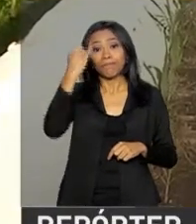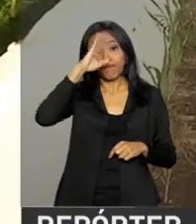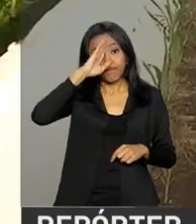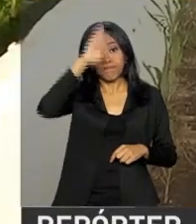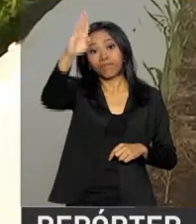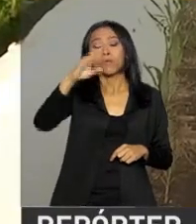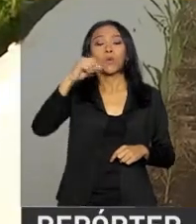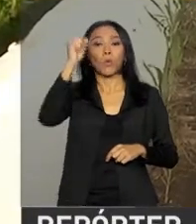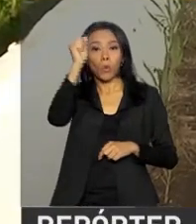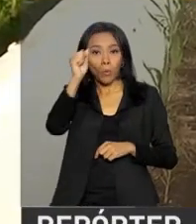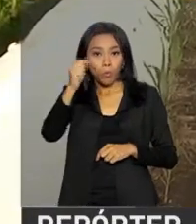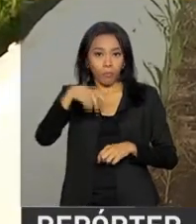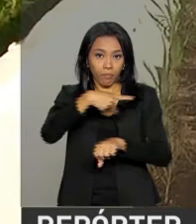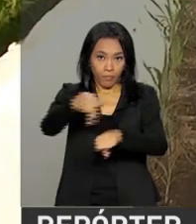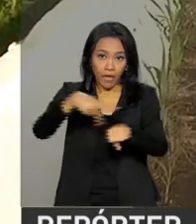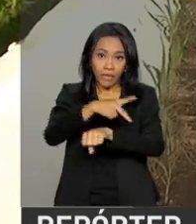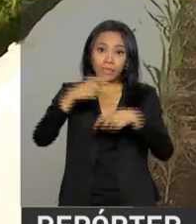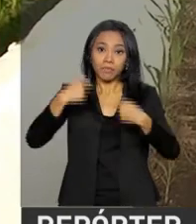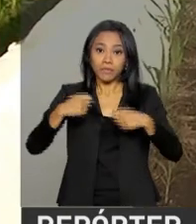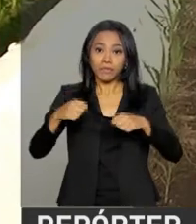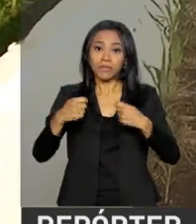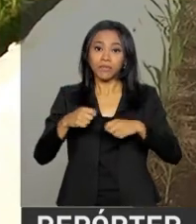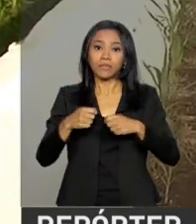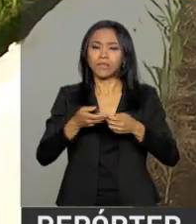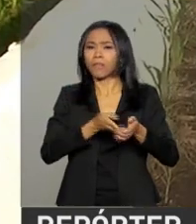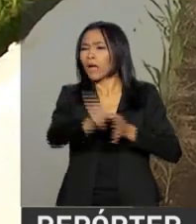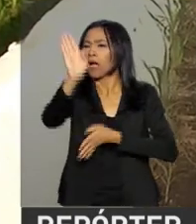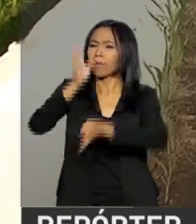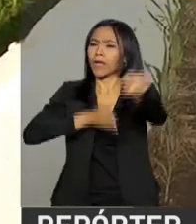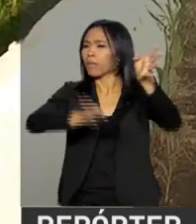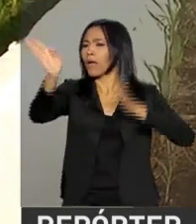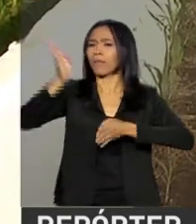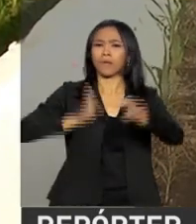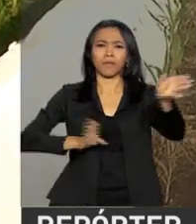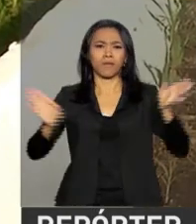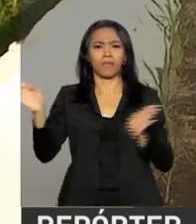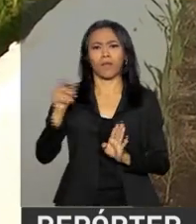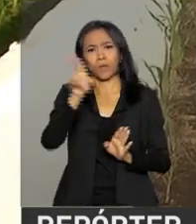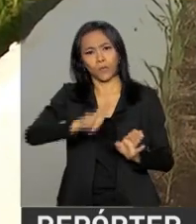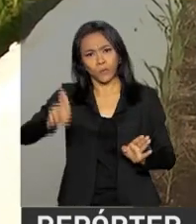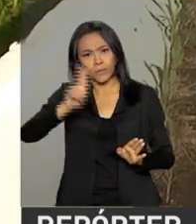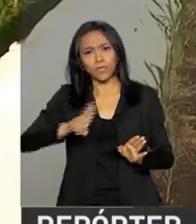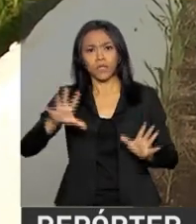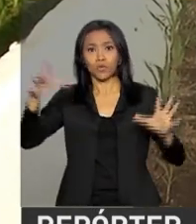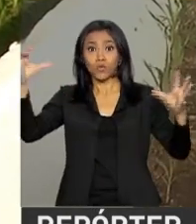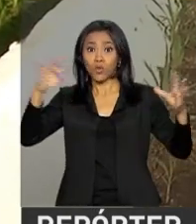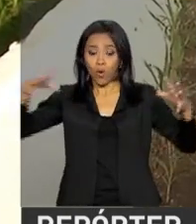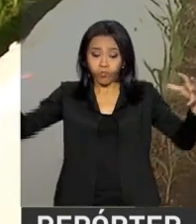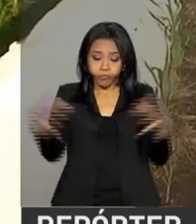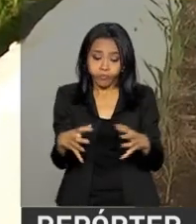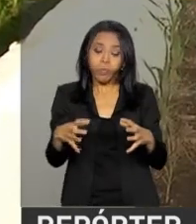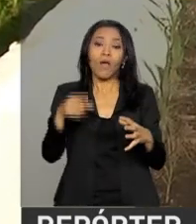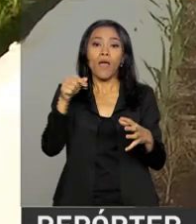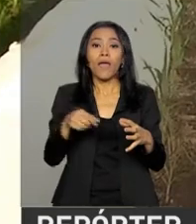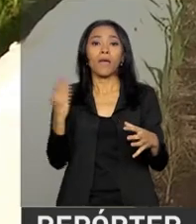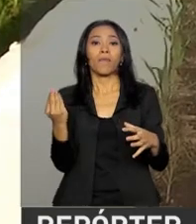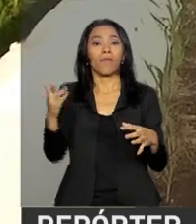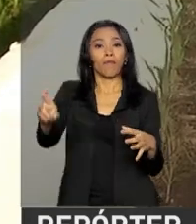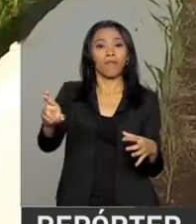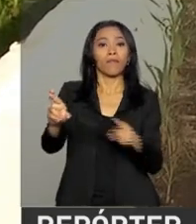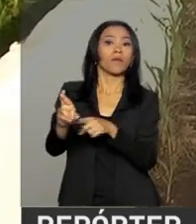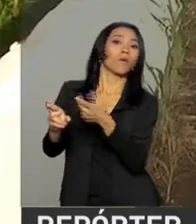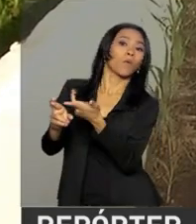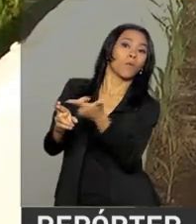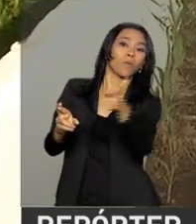precisa 'desafogar' o transporte de cargas nas estradas uma das possibilidades é integrar a rodovia com a